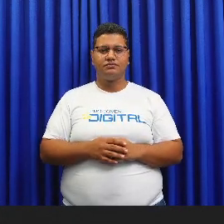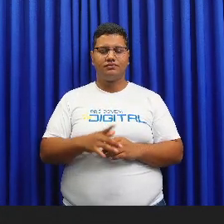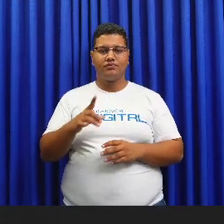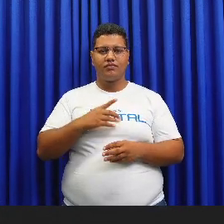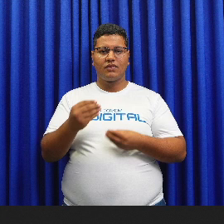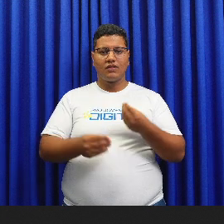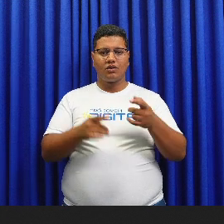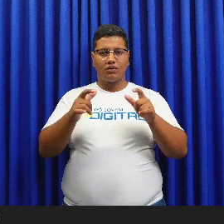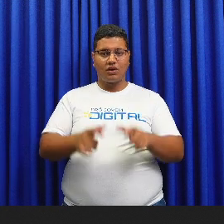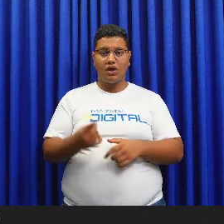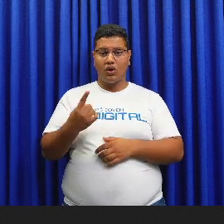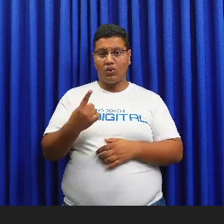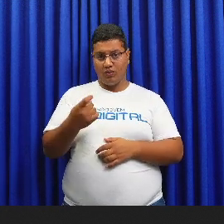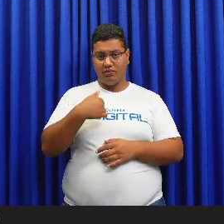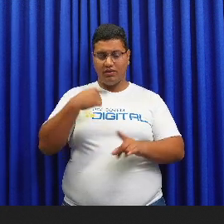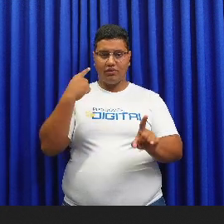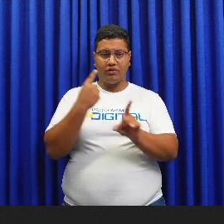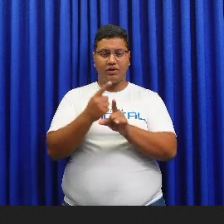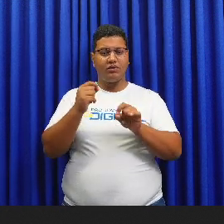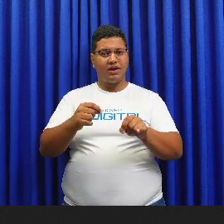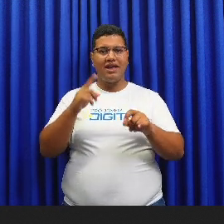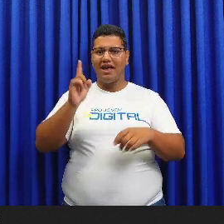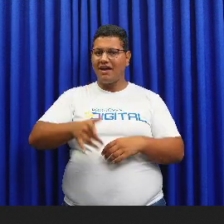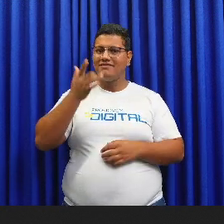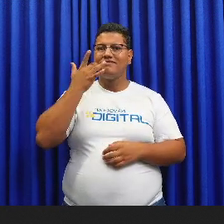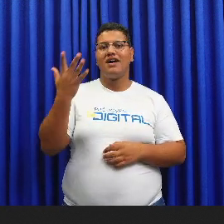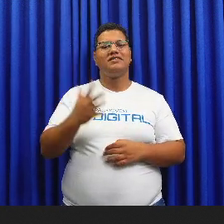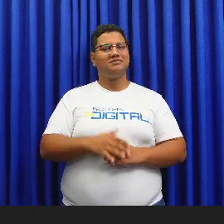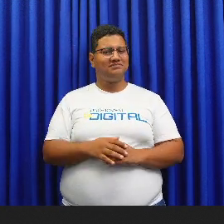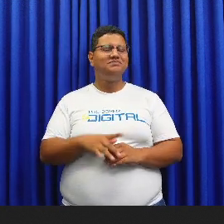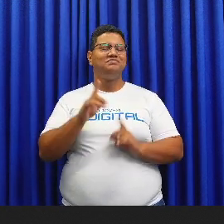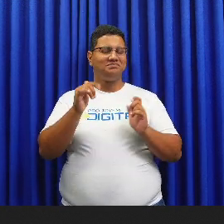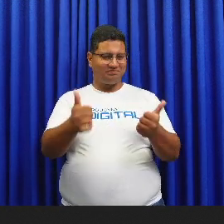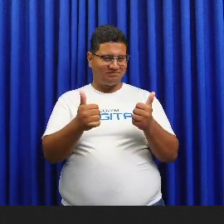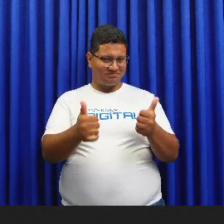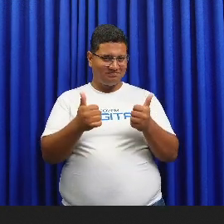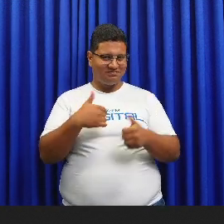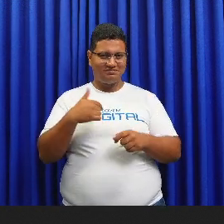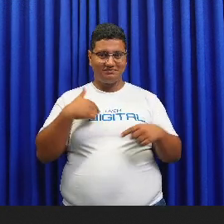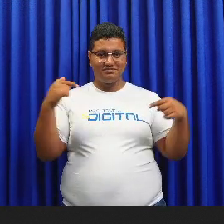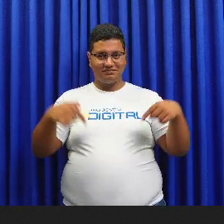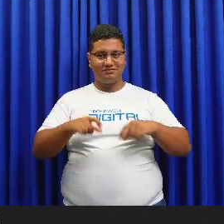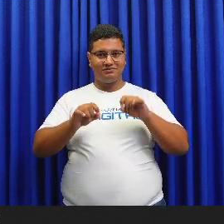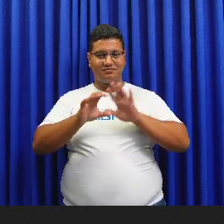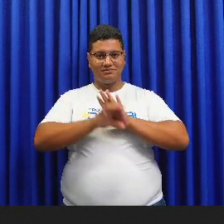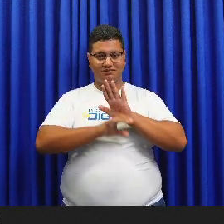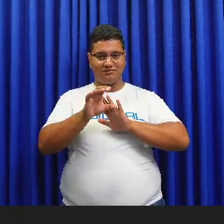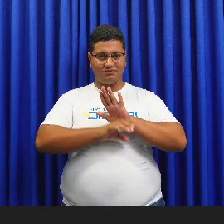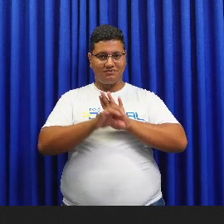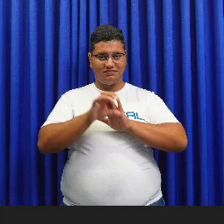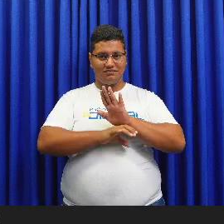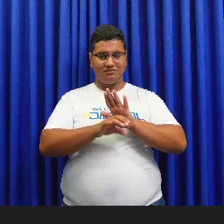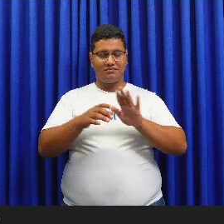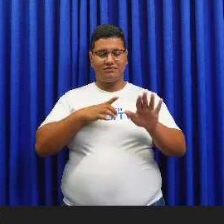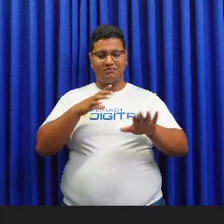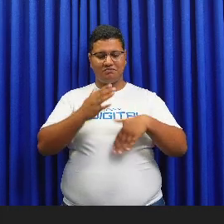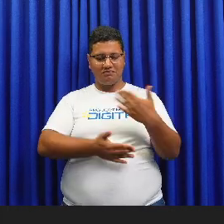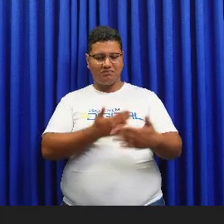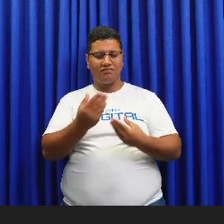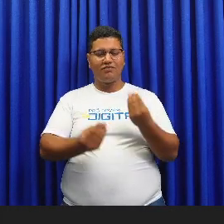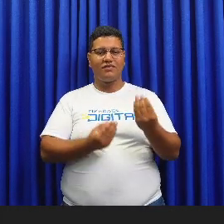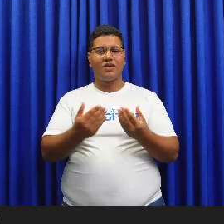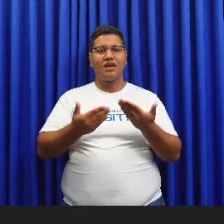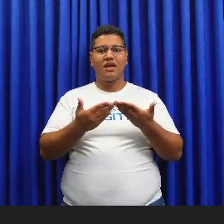de um lugar. Para eu achar, vai ser muito fácil, beleza? Então aqui eu tenho aqui o meu currículo. À medida que eu